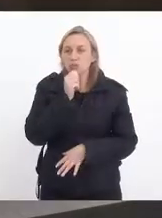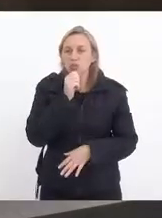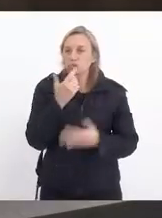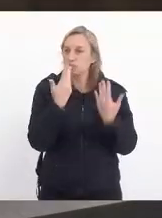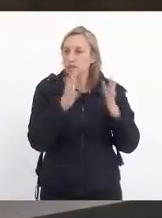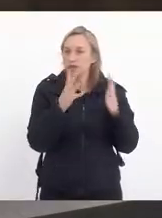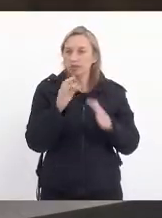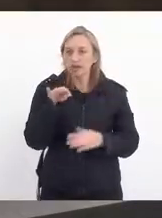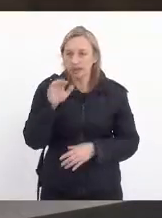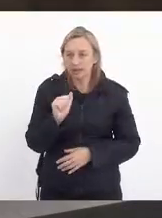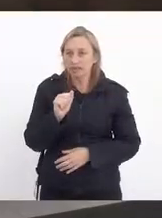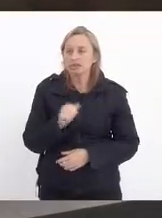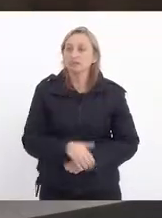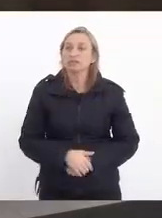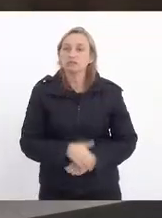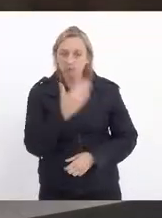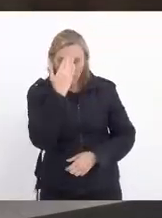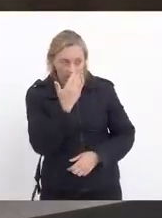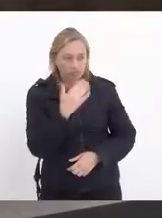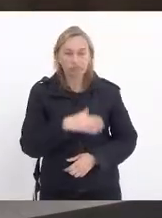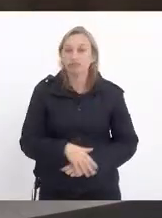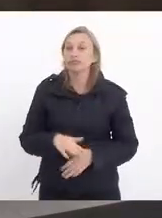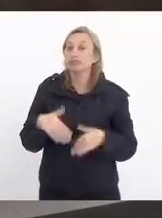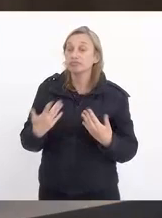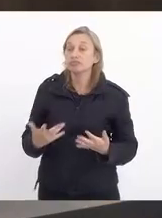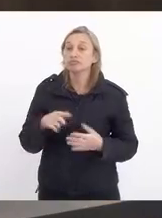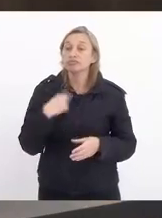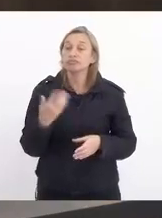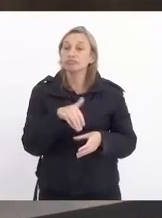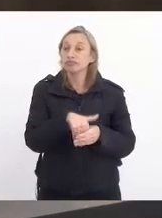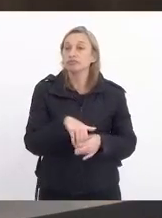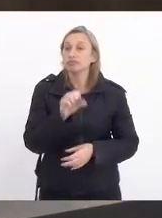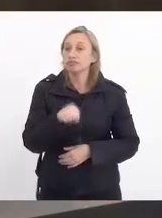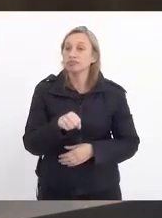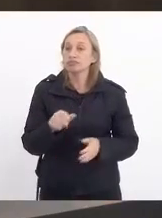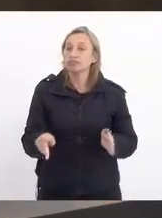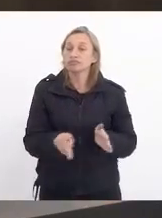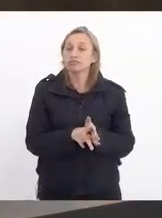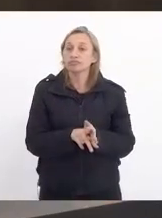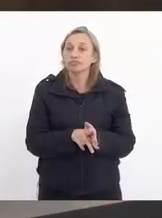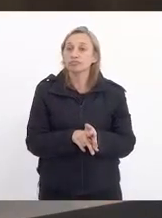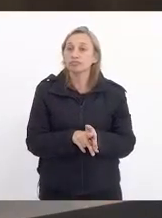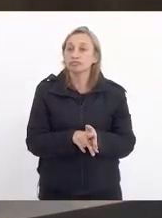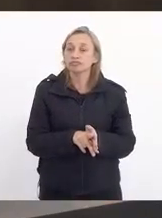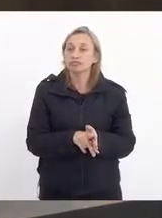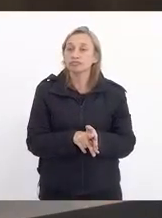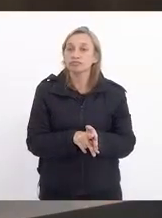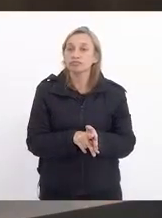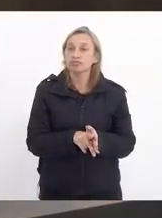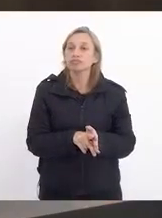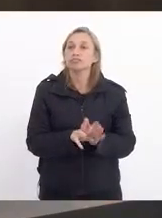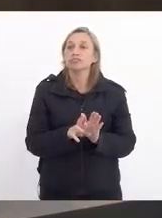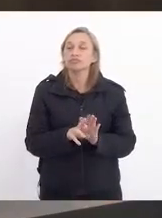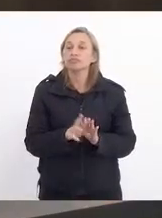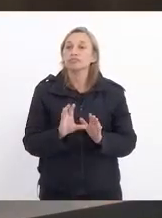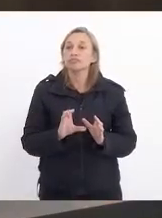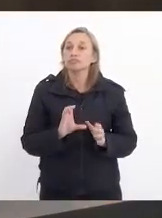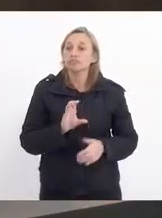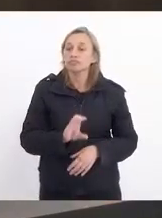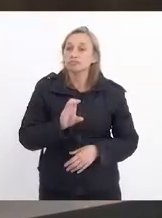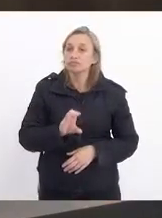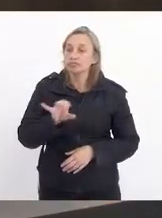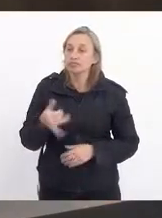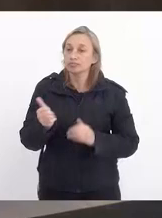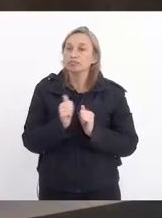Parabéns Átila então o nosso voto é favorável ao projeto e nos termos da ccj